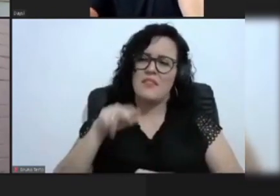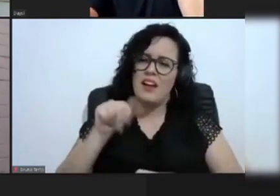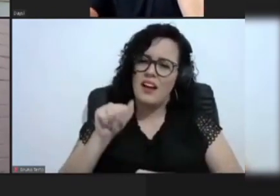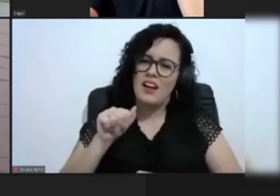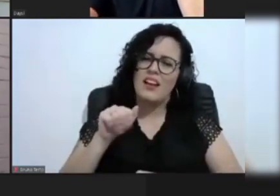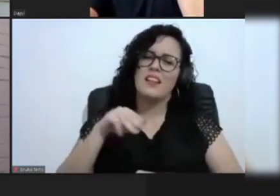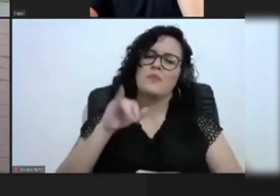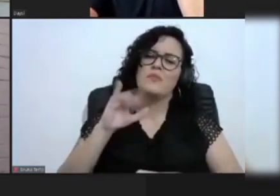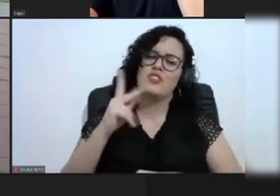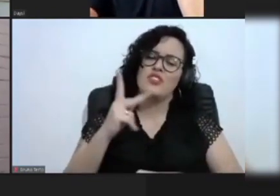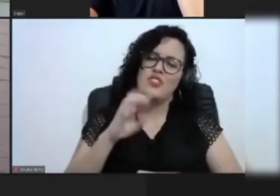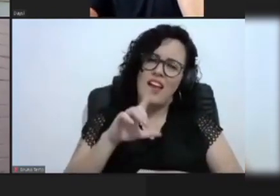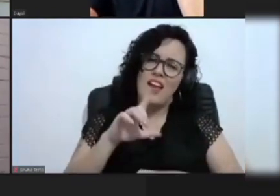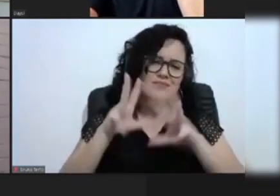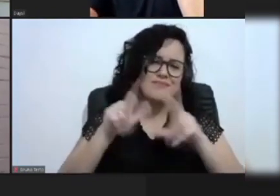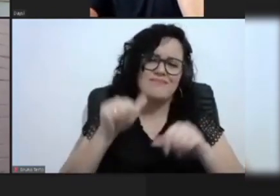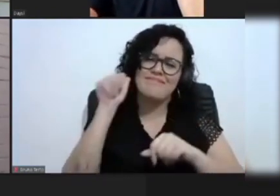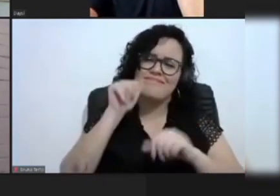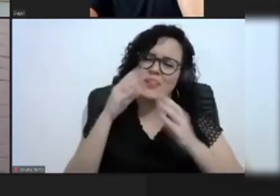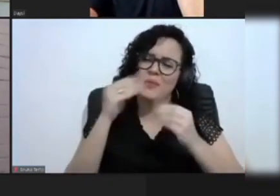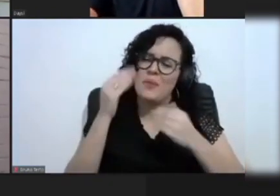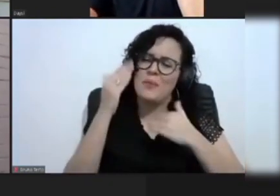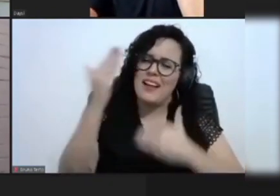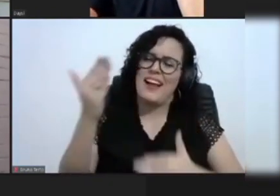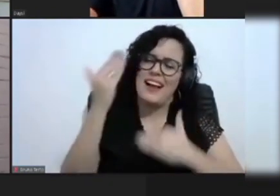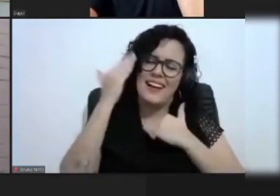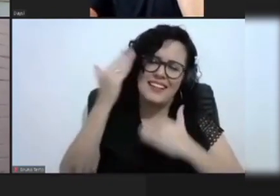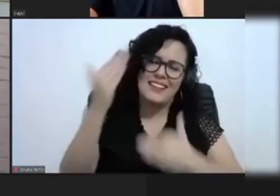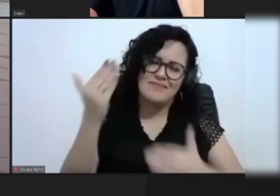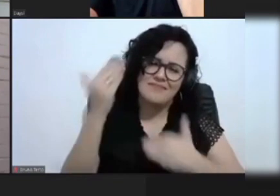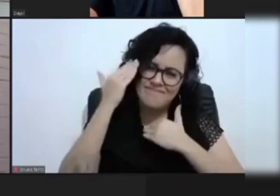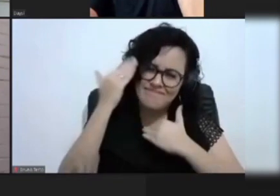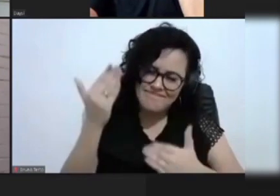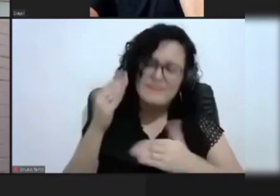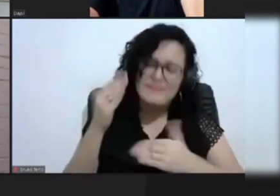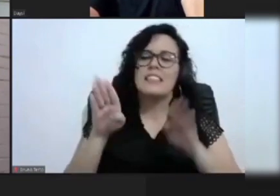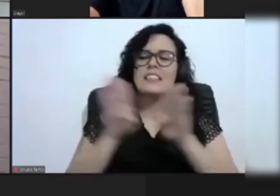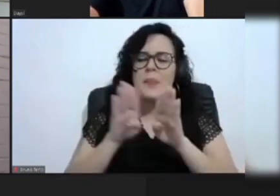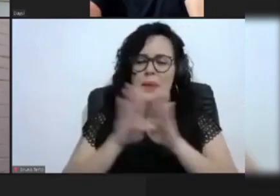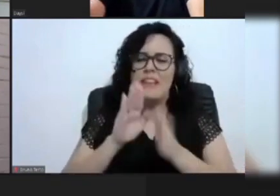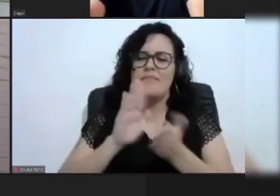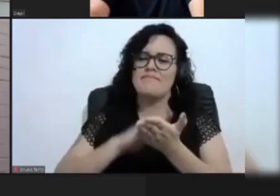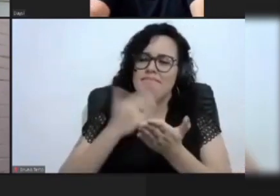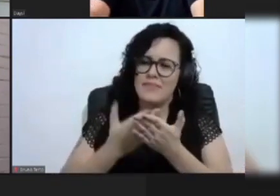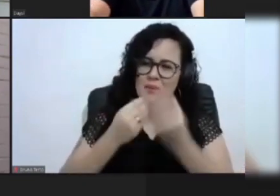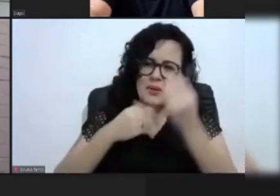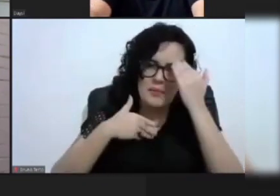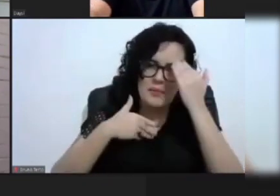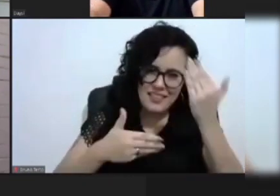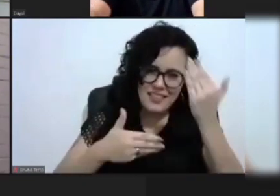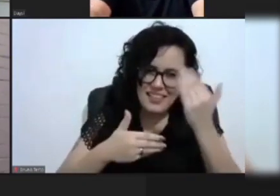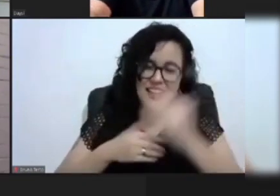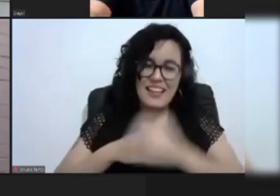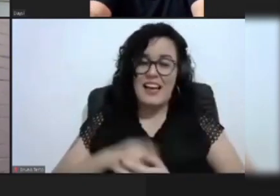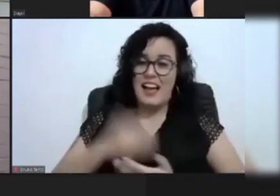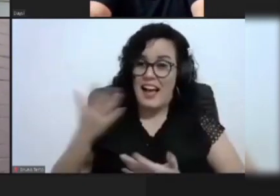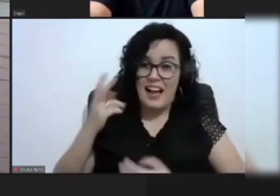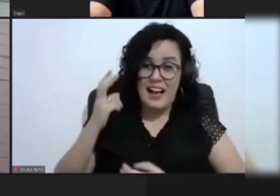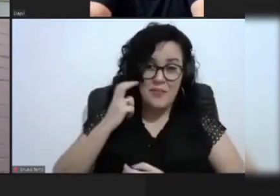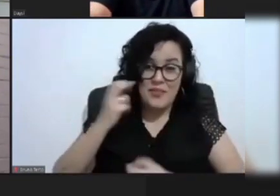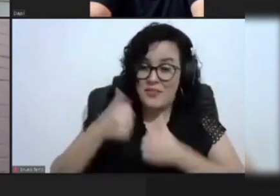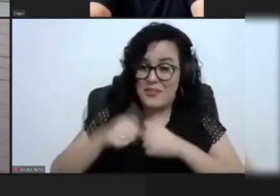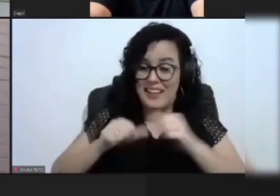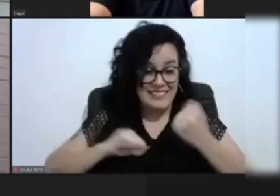Deise, Mônica, maravilhosa, obrigada da mediação. Bruna, muito obrigada. A coitada fica ali agoniada,